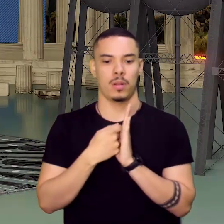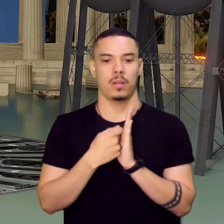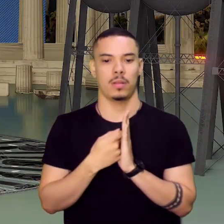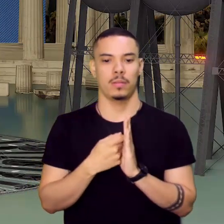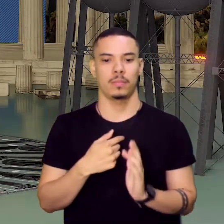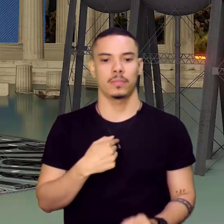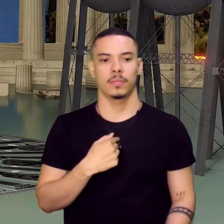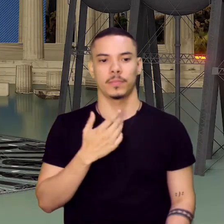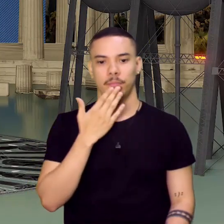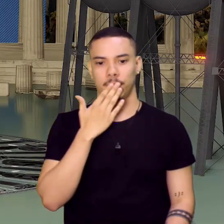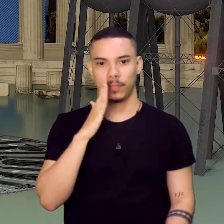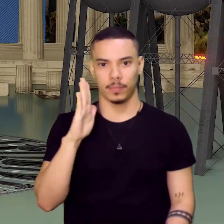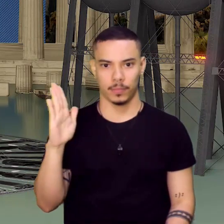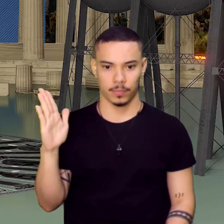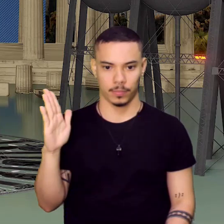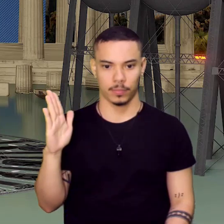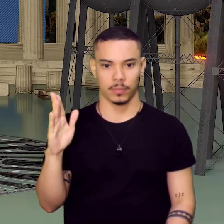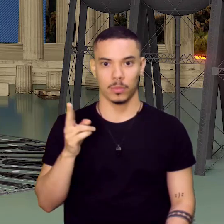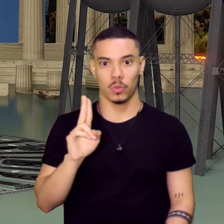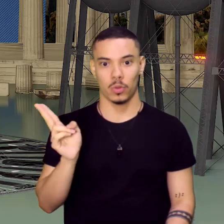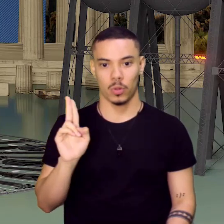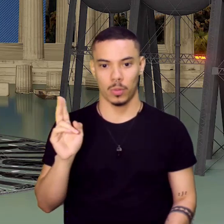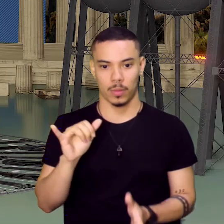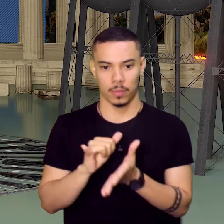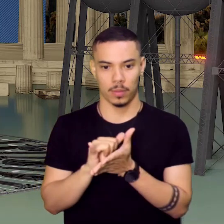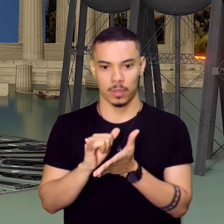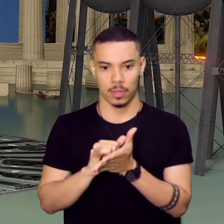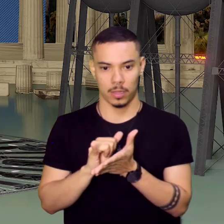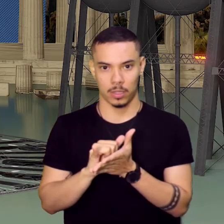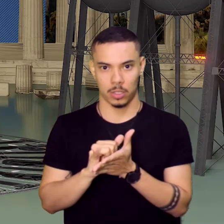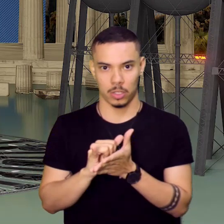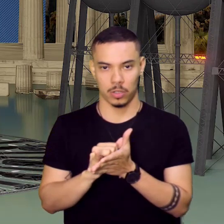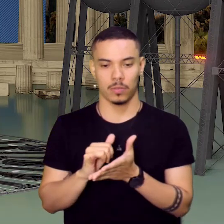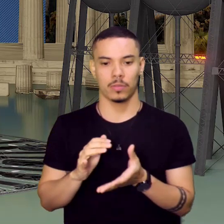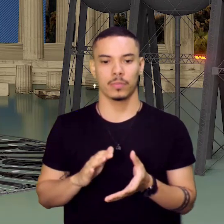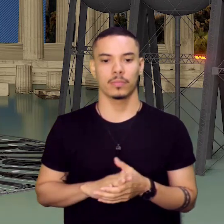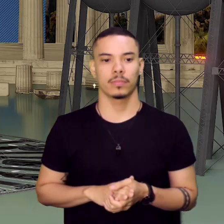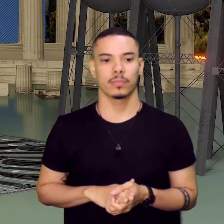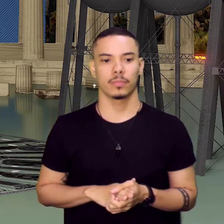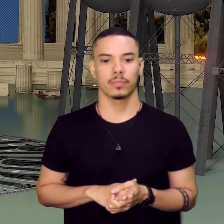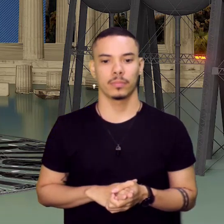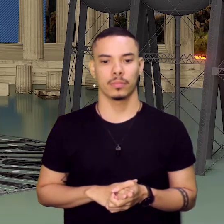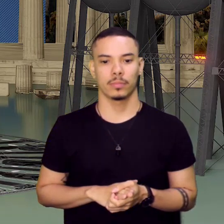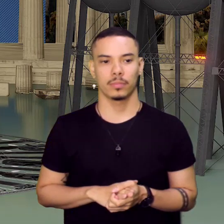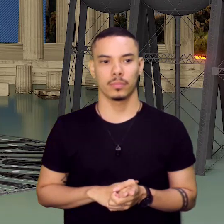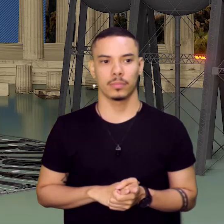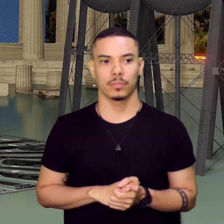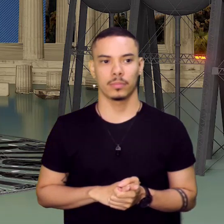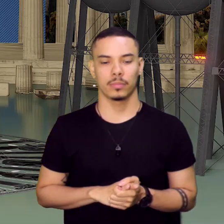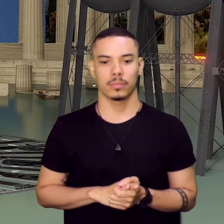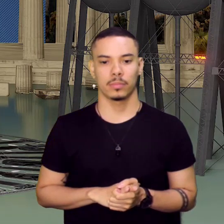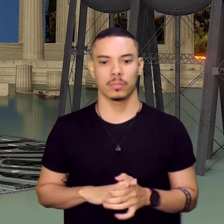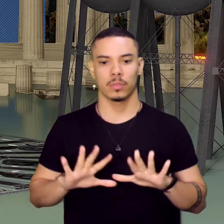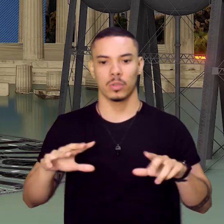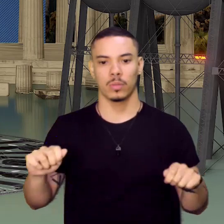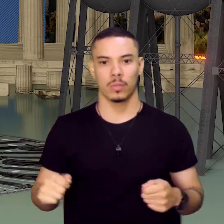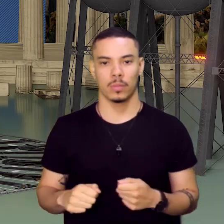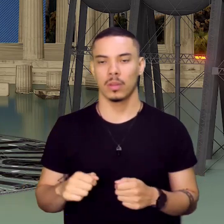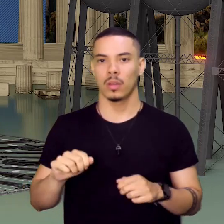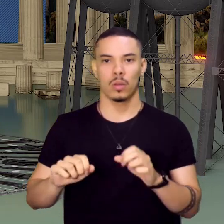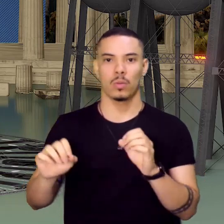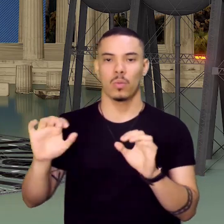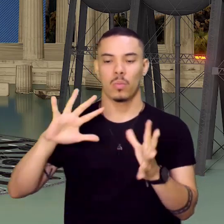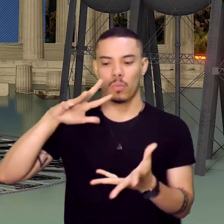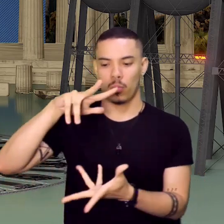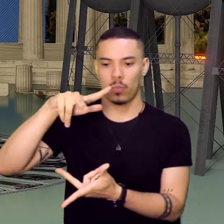prometi um nome do aplicativo sobre astronomia etc sobre a o cosmo né